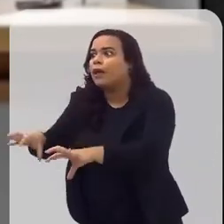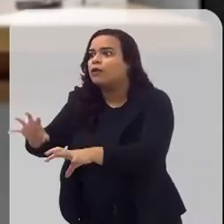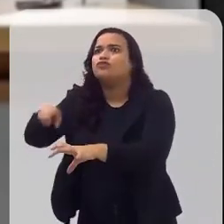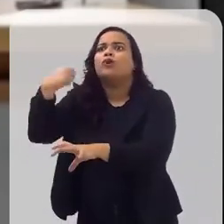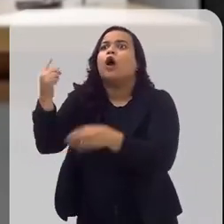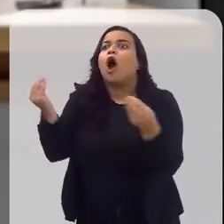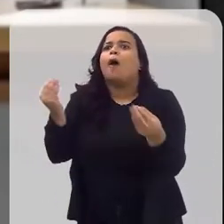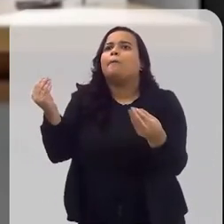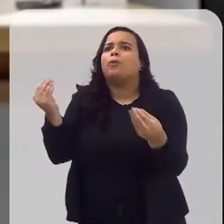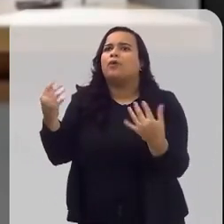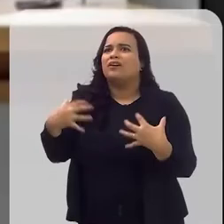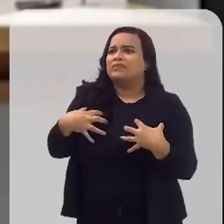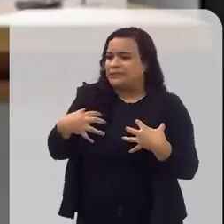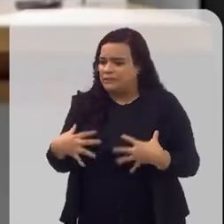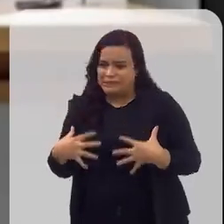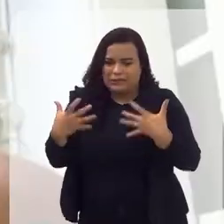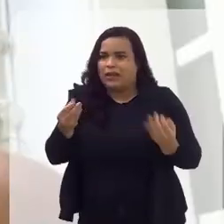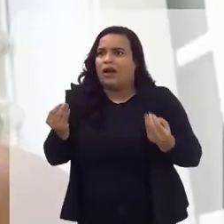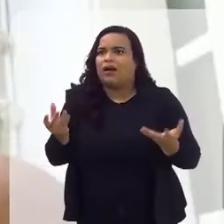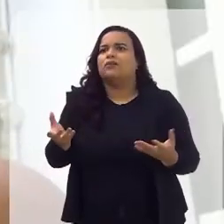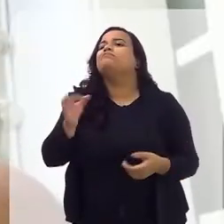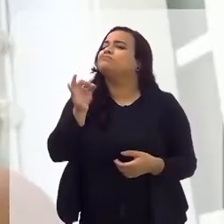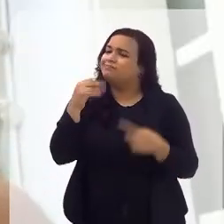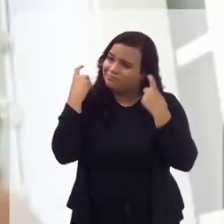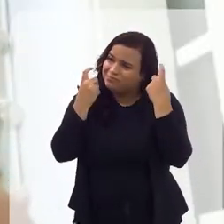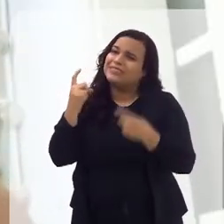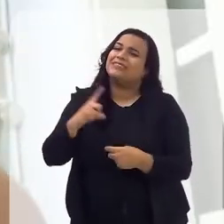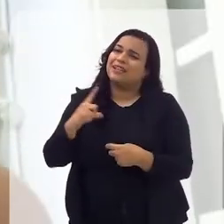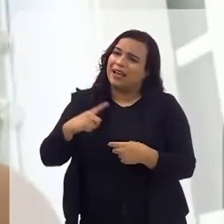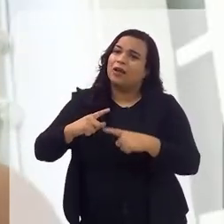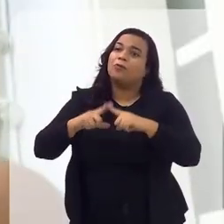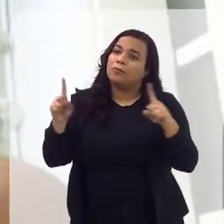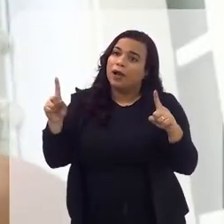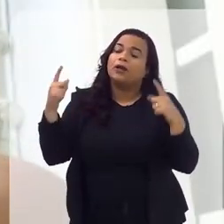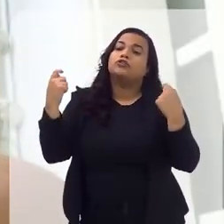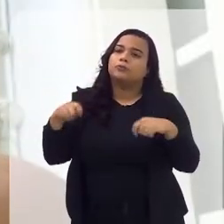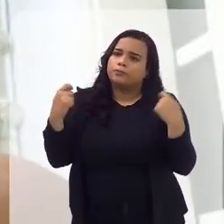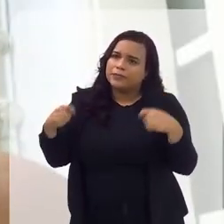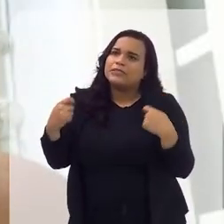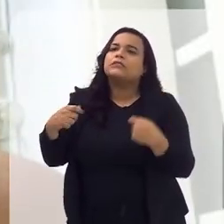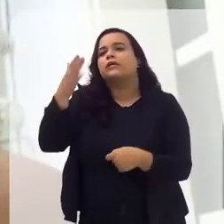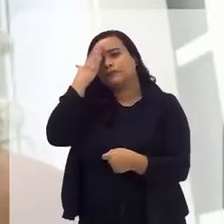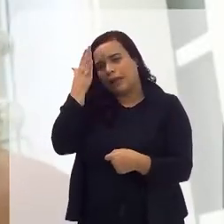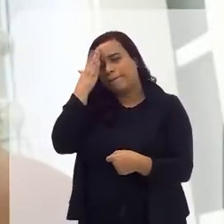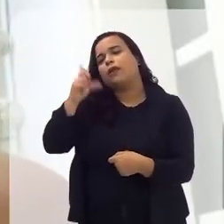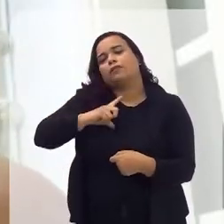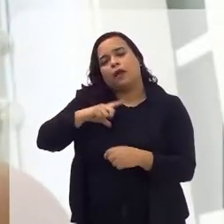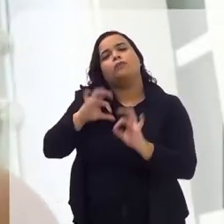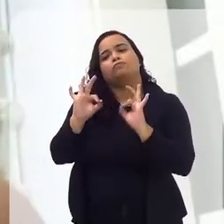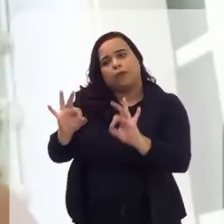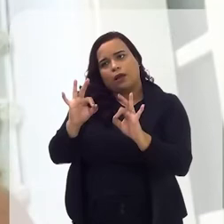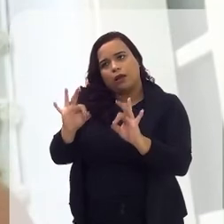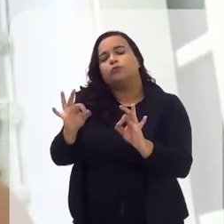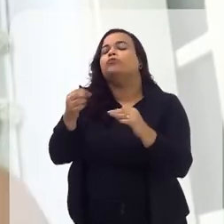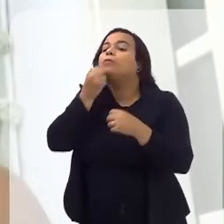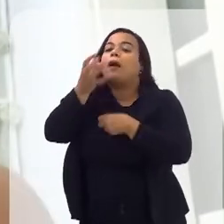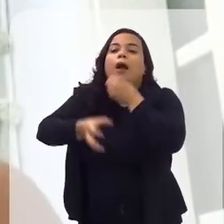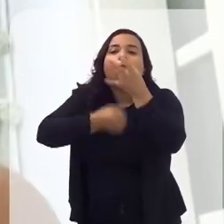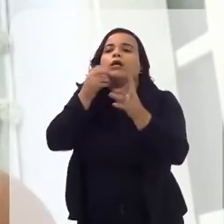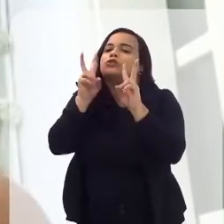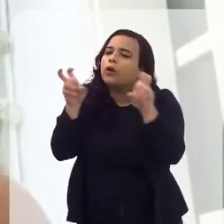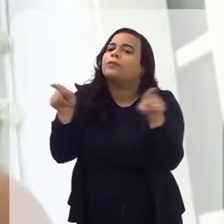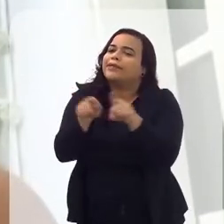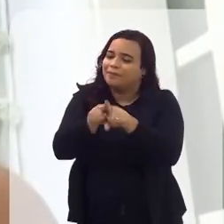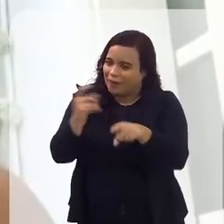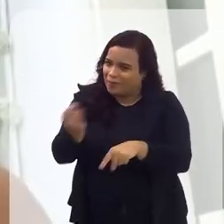Caramba, como é que vai ficar depois? Sim, é uma preocupação e com certeza assim, a gente tem que acolher, tem que entender isso, né? Acho que a gente tem que